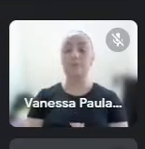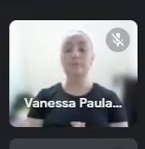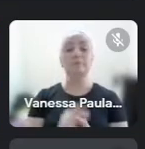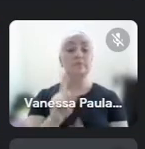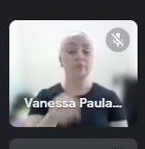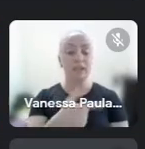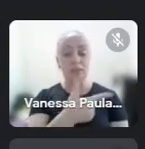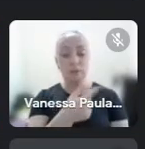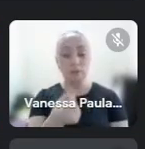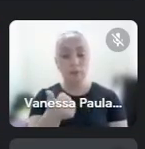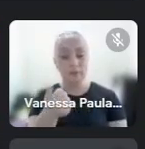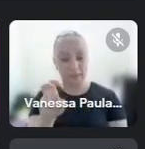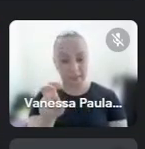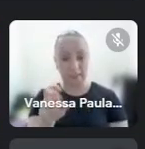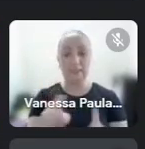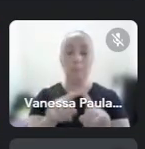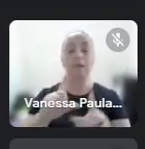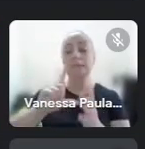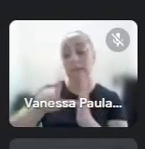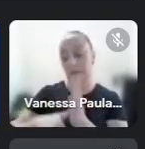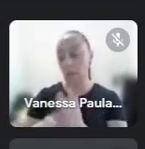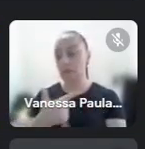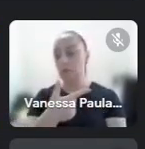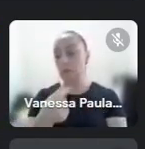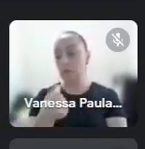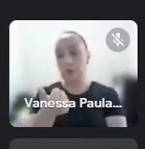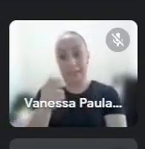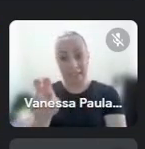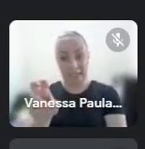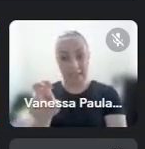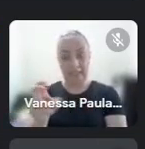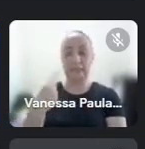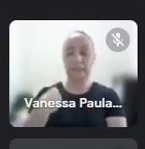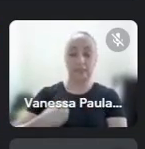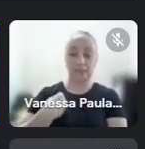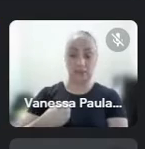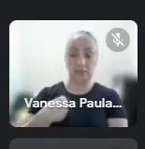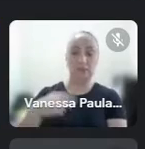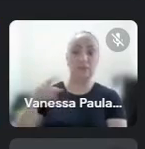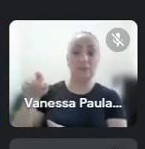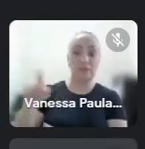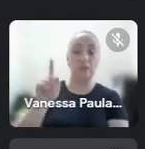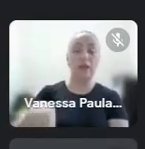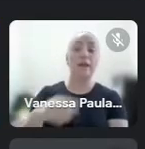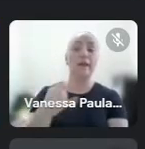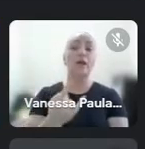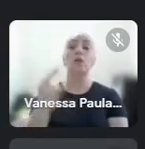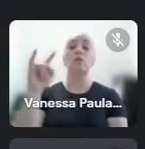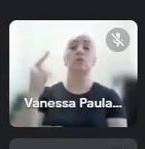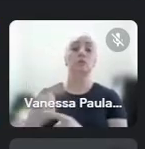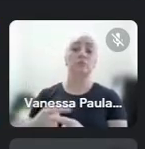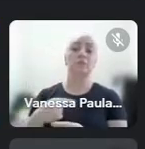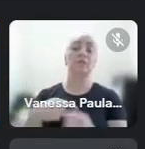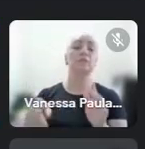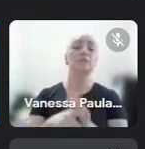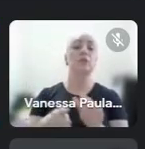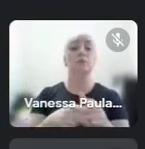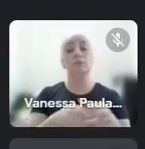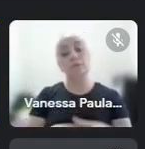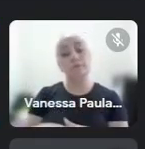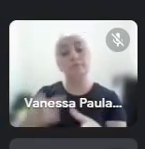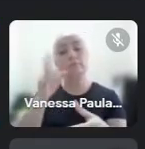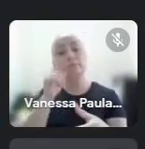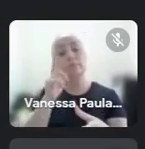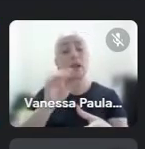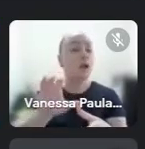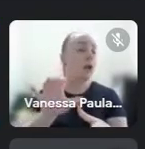lá em 2015, a última vez, a penúltima vez, melhor dizendo, e o vertedouro estava da mesma forma que está aqui,